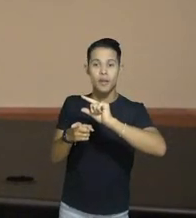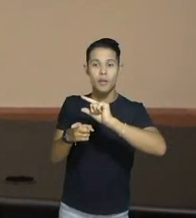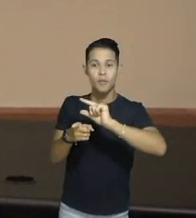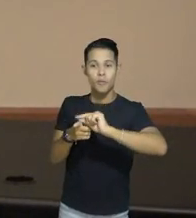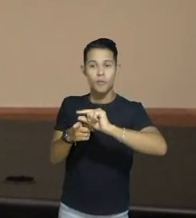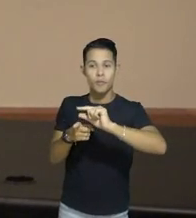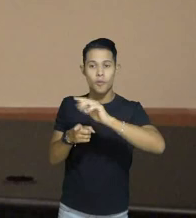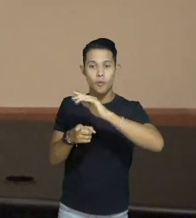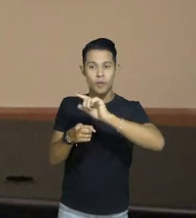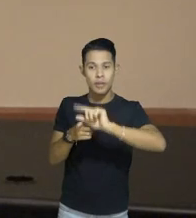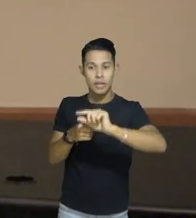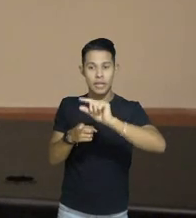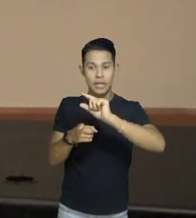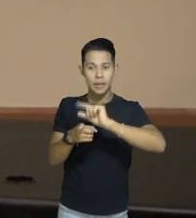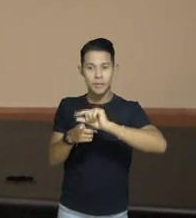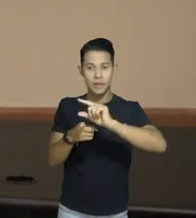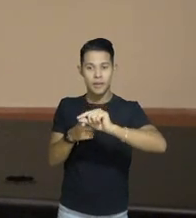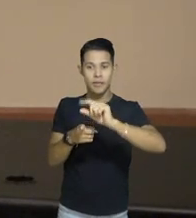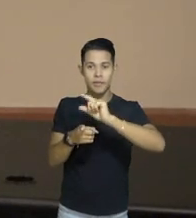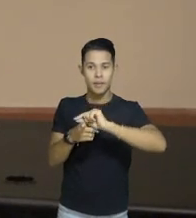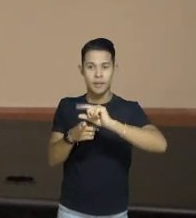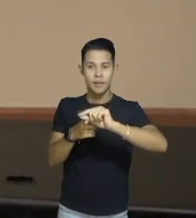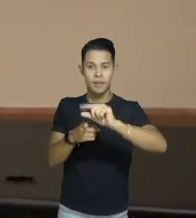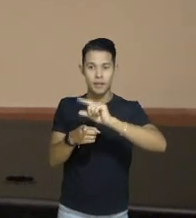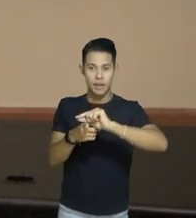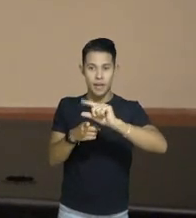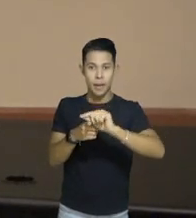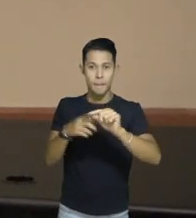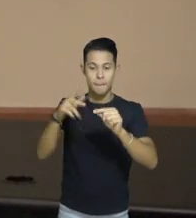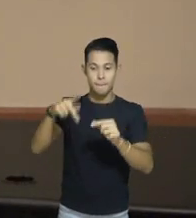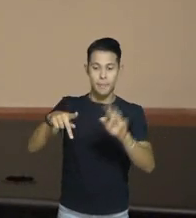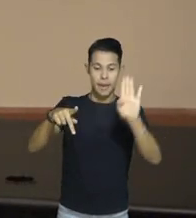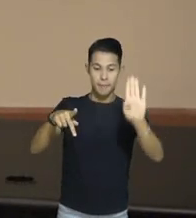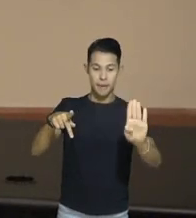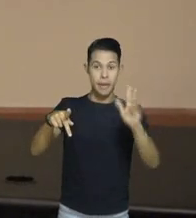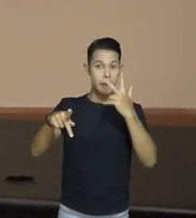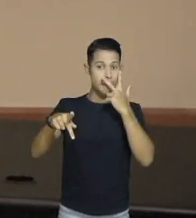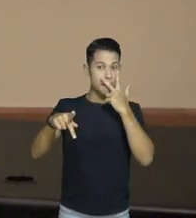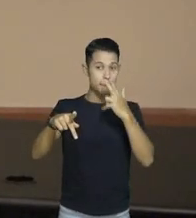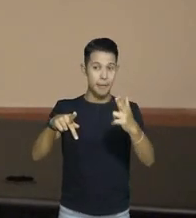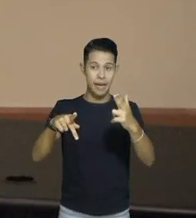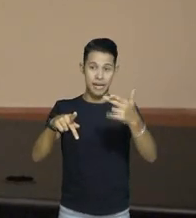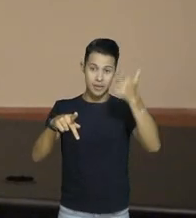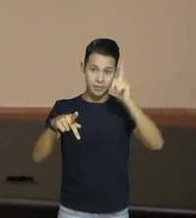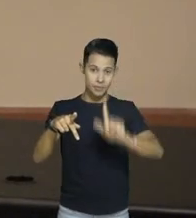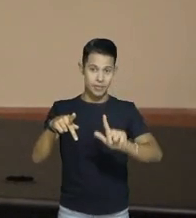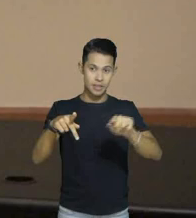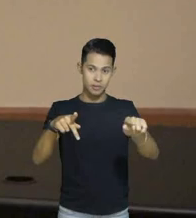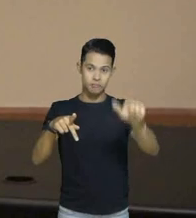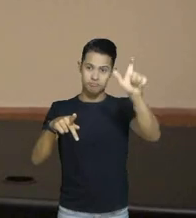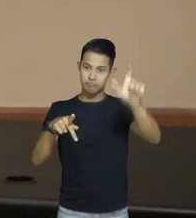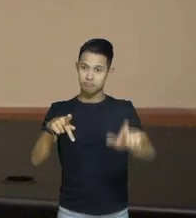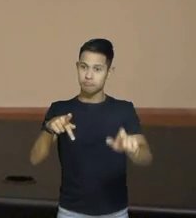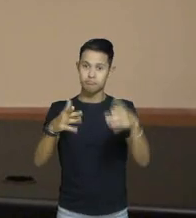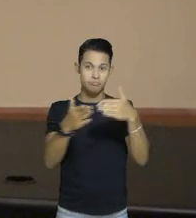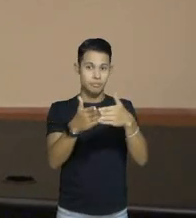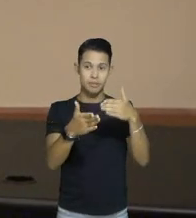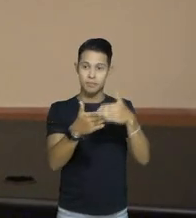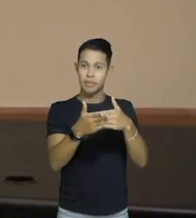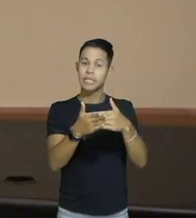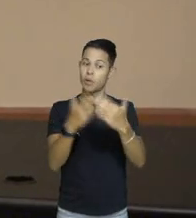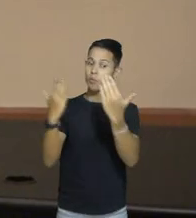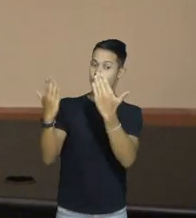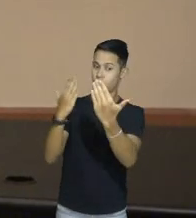Parece que automatizou. Não vai. Desconfia do processamento. Não perde tempo, entende?